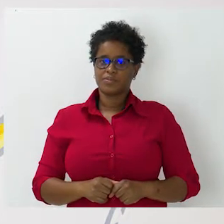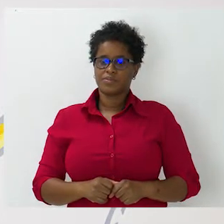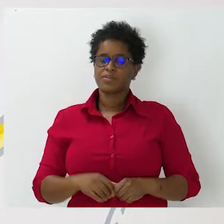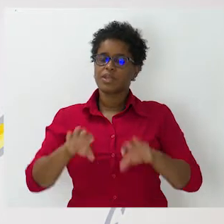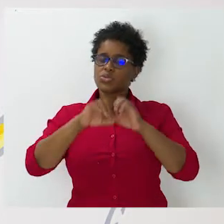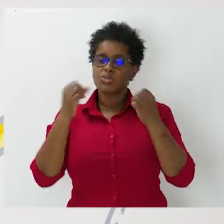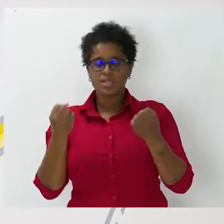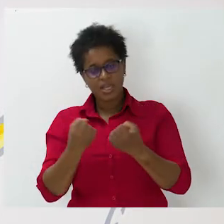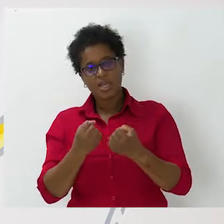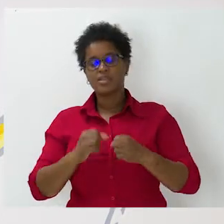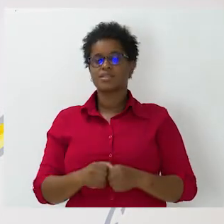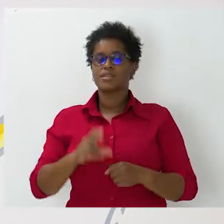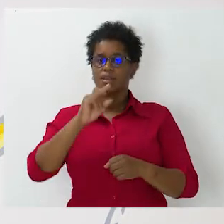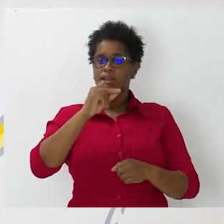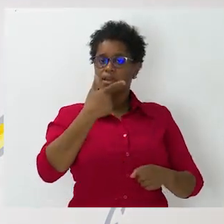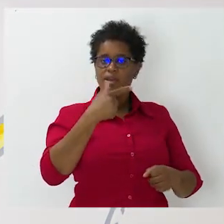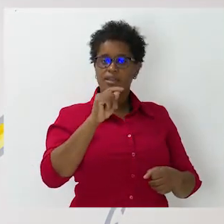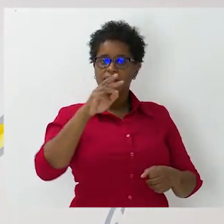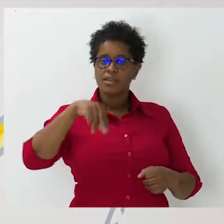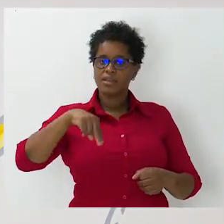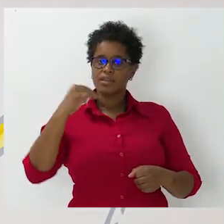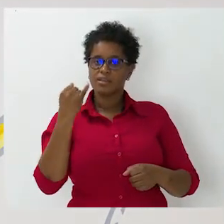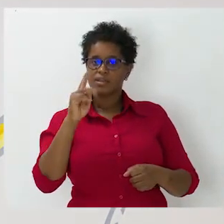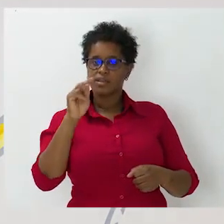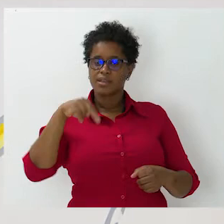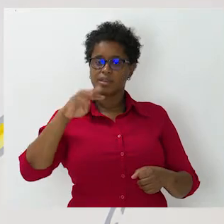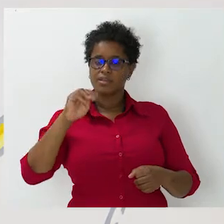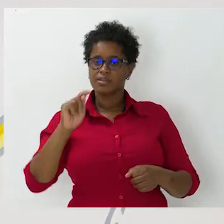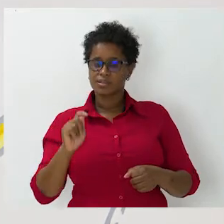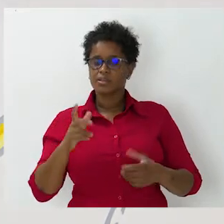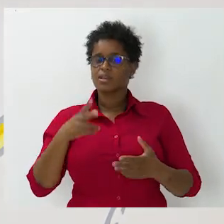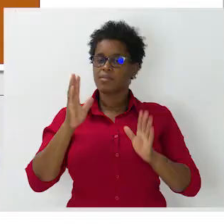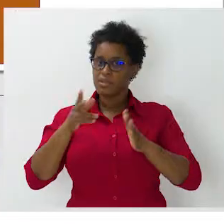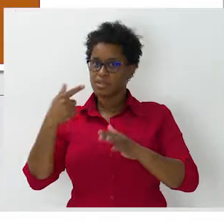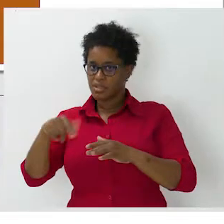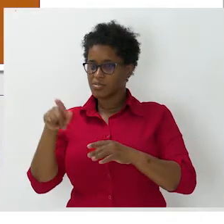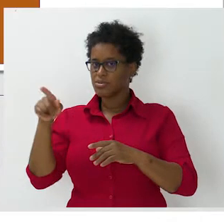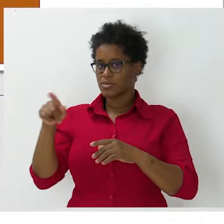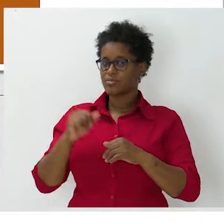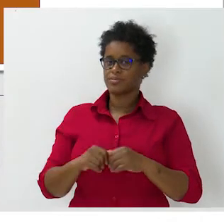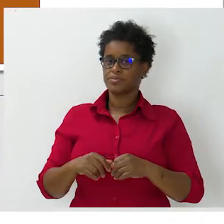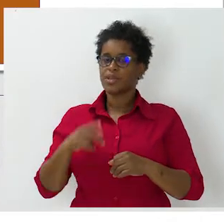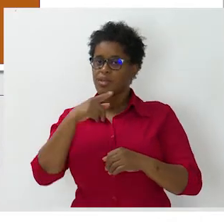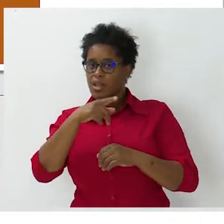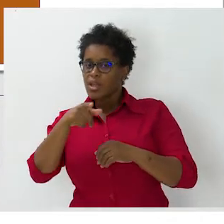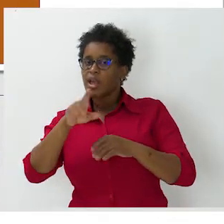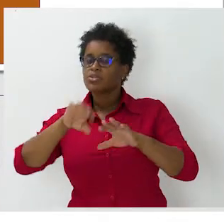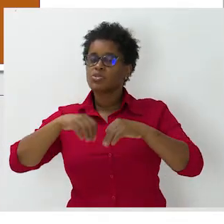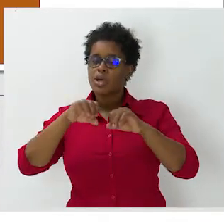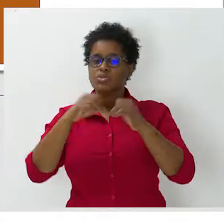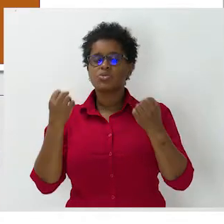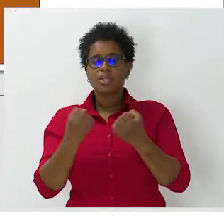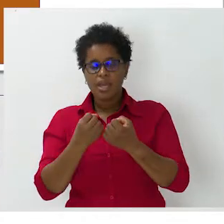da sociedade ateniense e, para já, temos ali que a sociedade ateniense